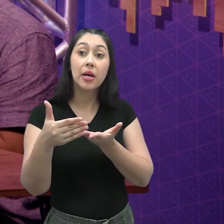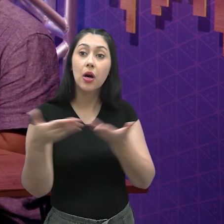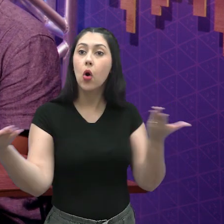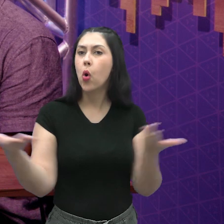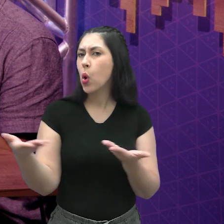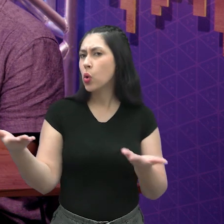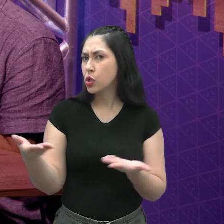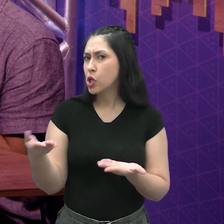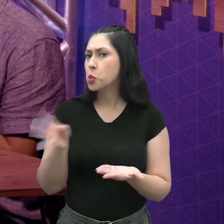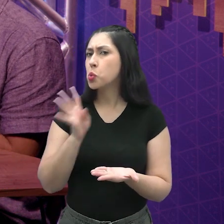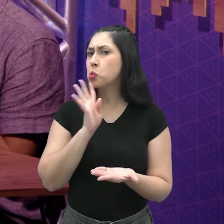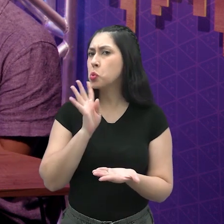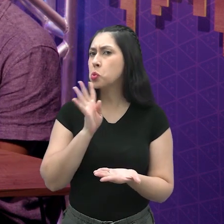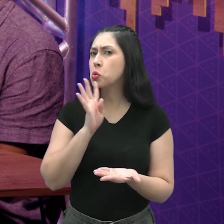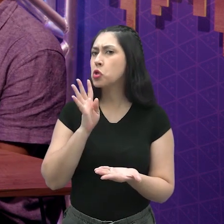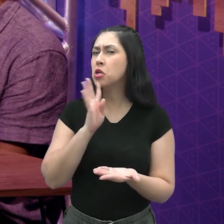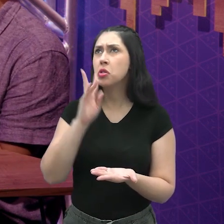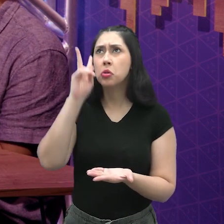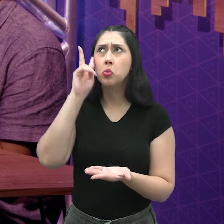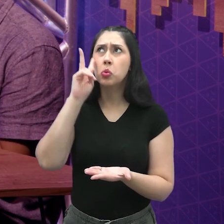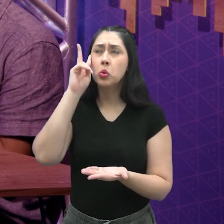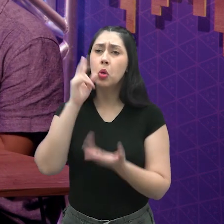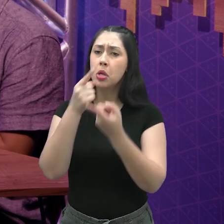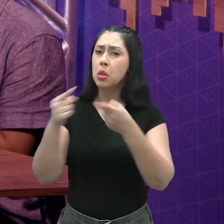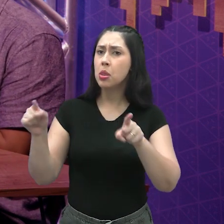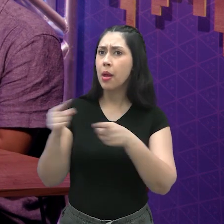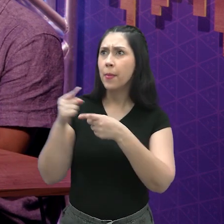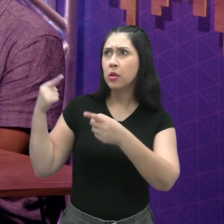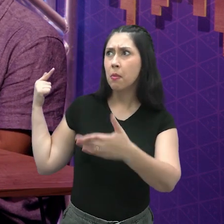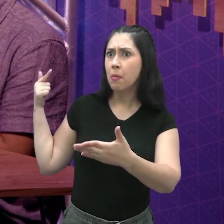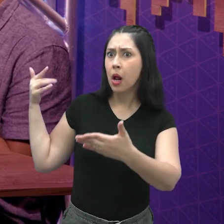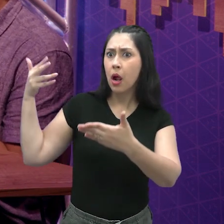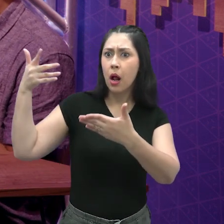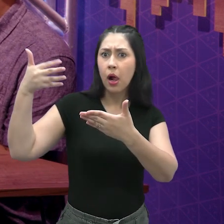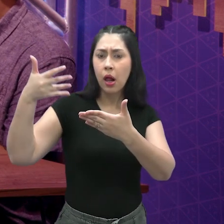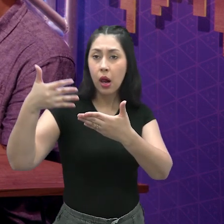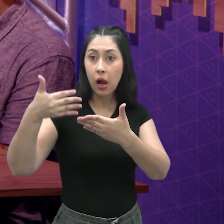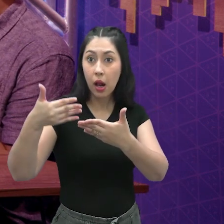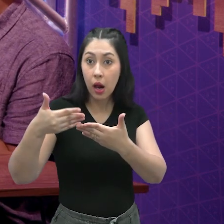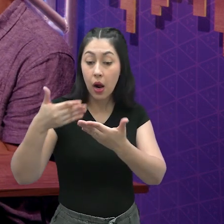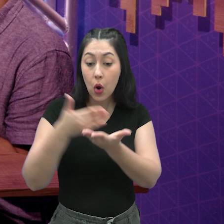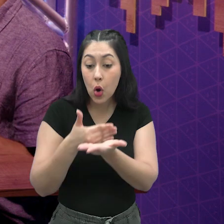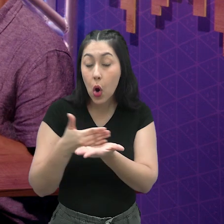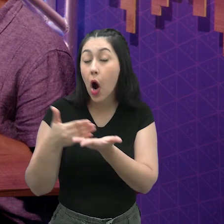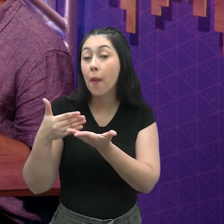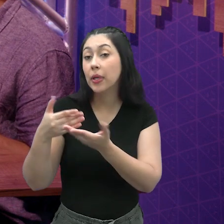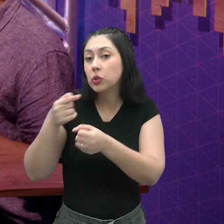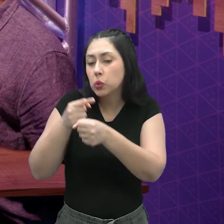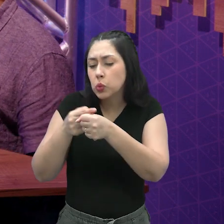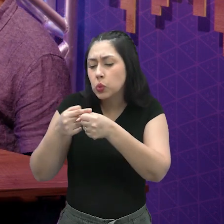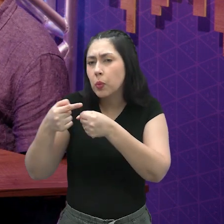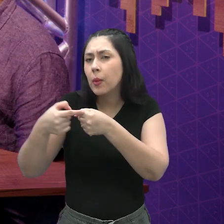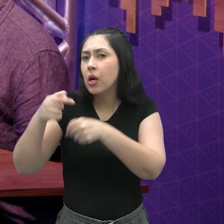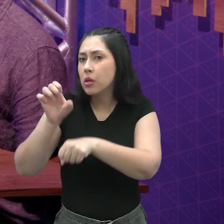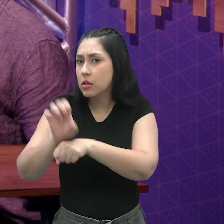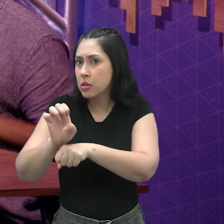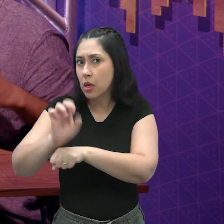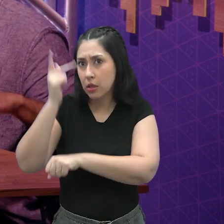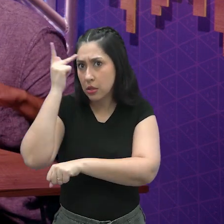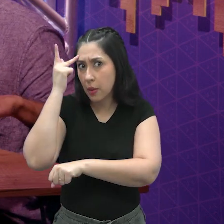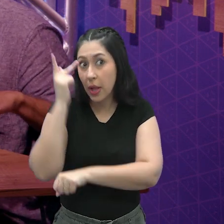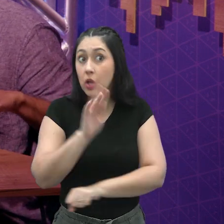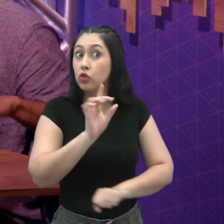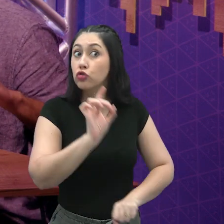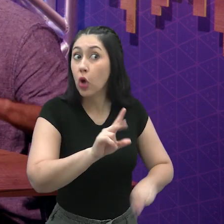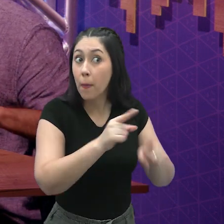hoje a gente enxerga como história da música sertaneja, ela começa no interior de São Paulo. Da música. A gente Da tá falando da